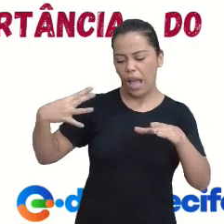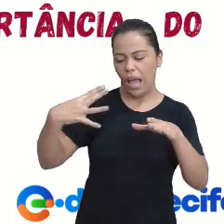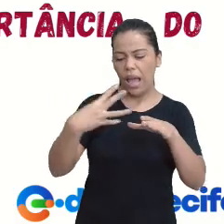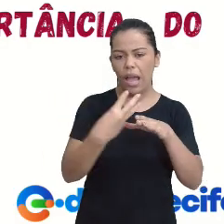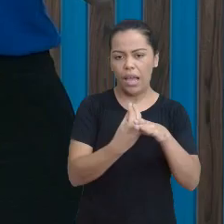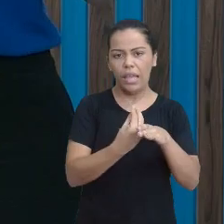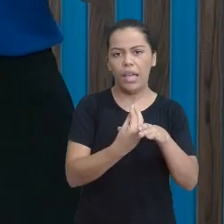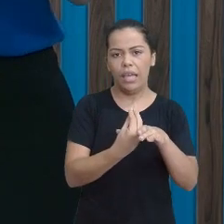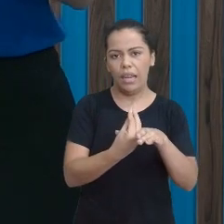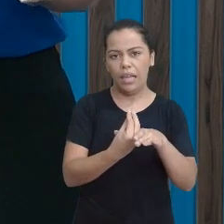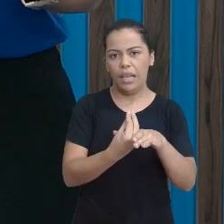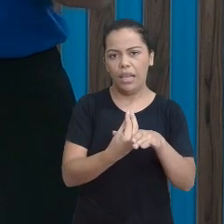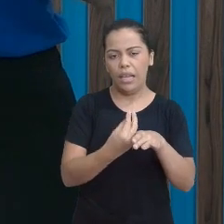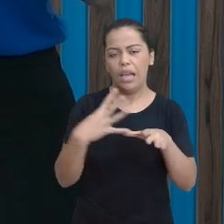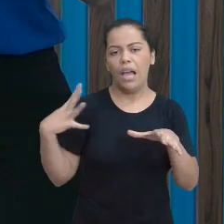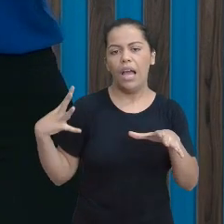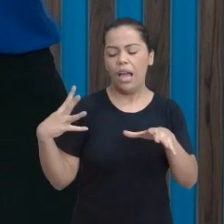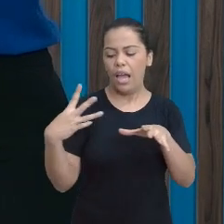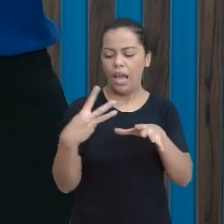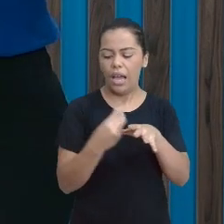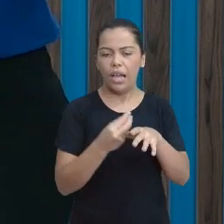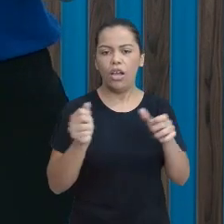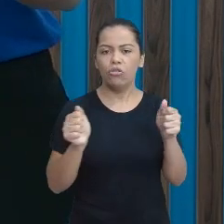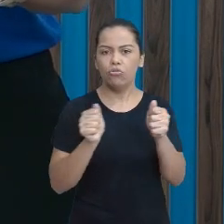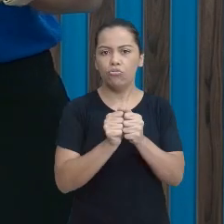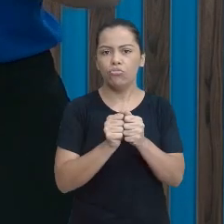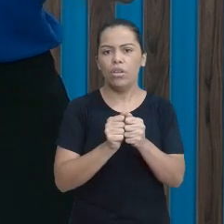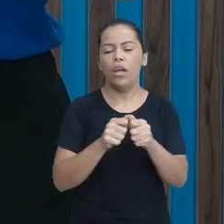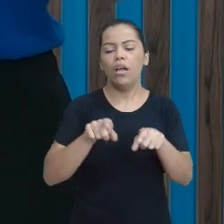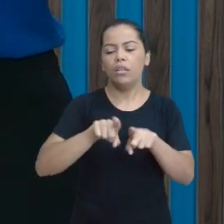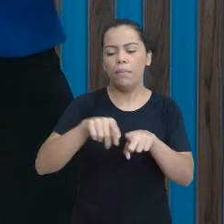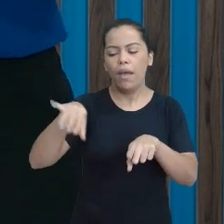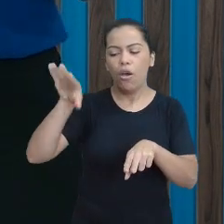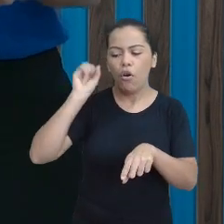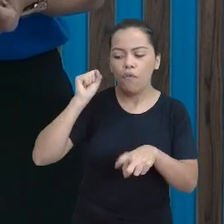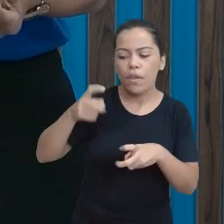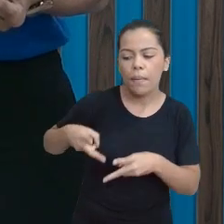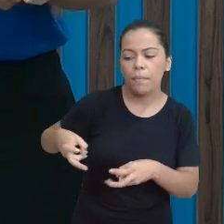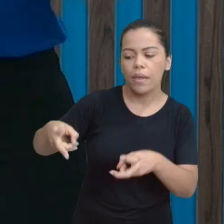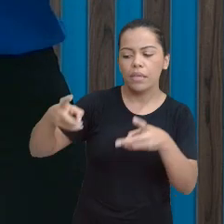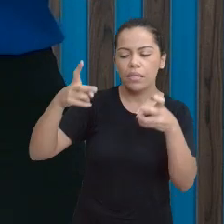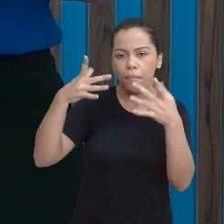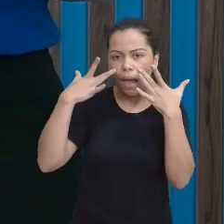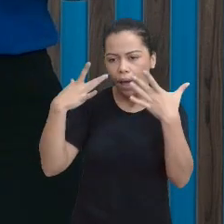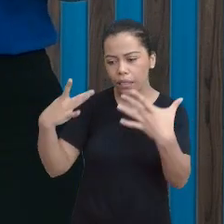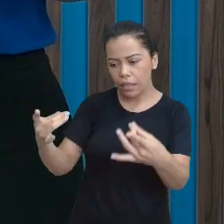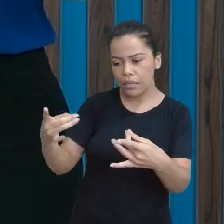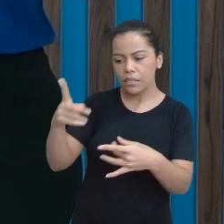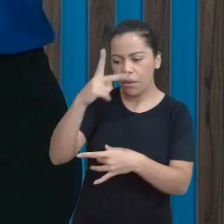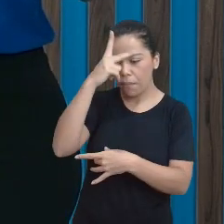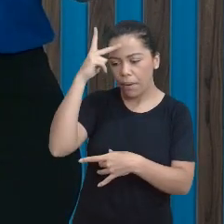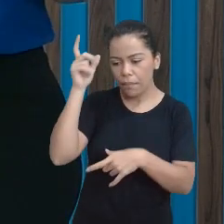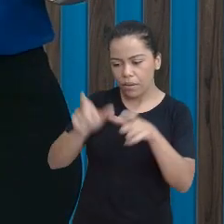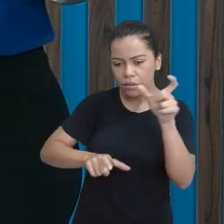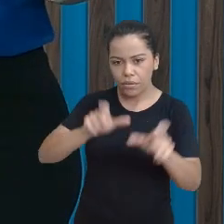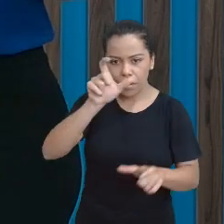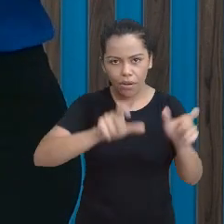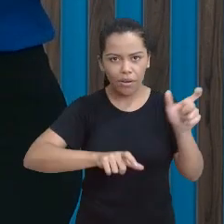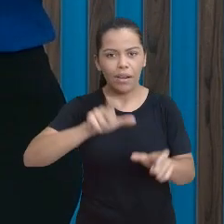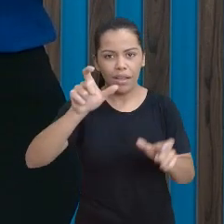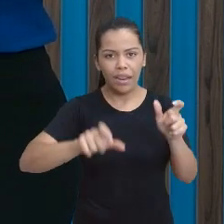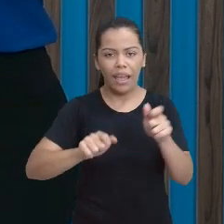gente possa integrar, que a gente possa escutar pessoas, perceber pessoas e configurar o nosso